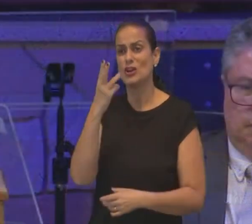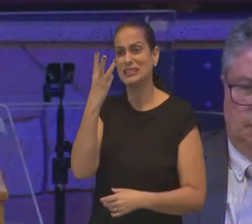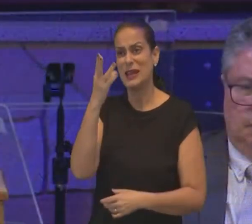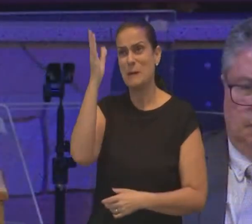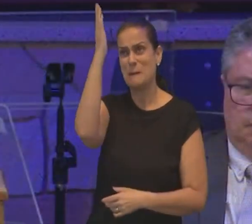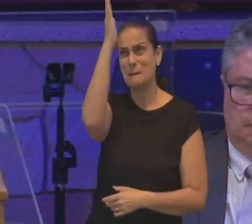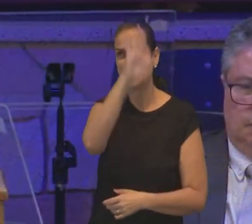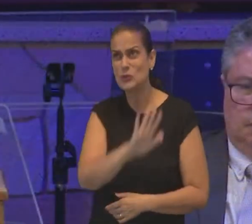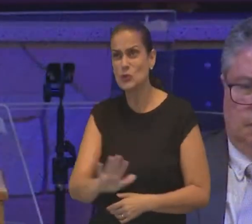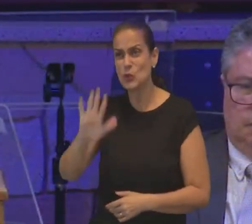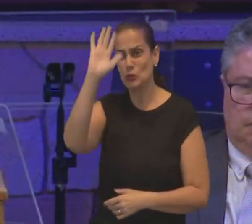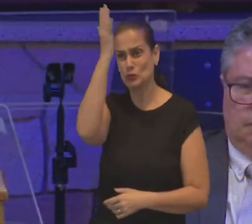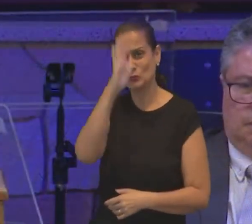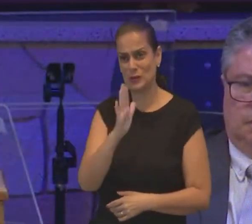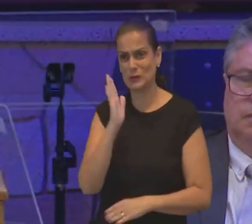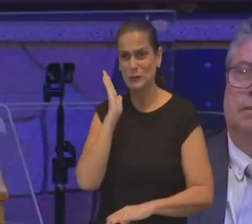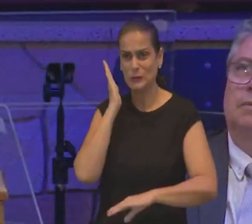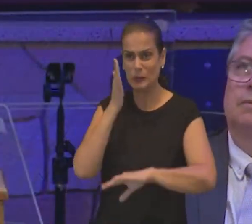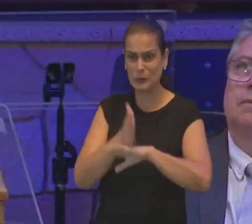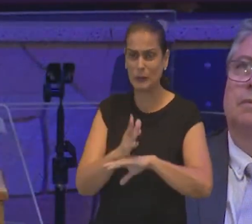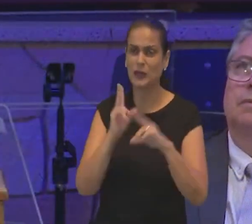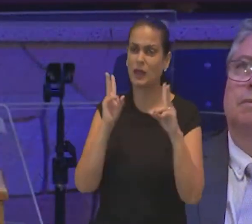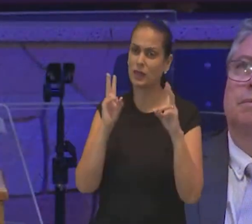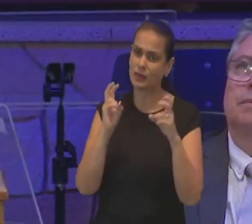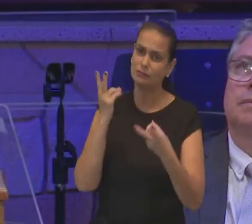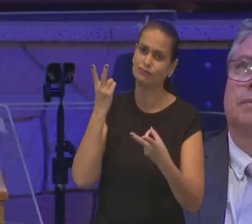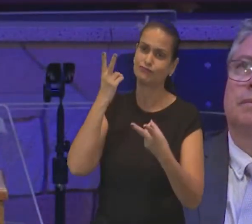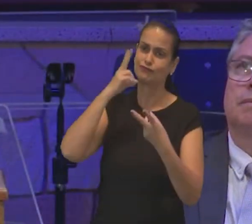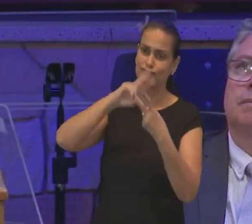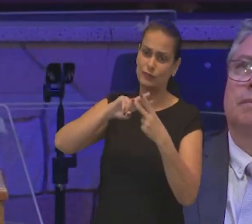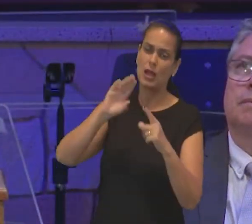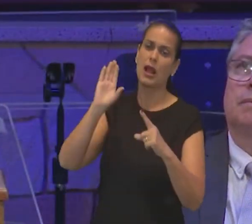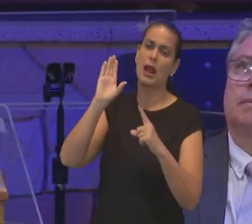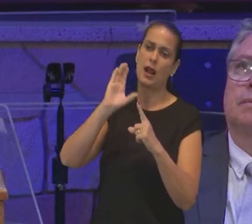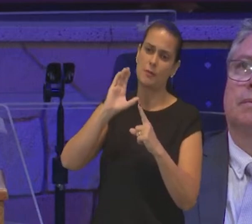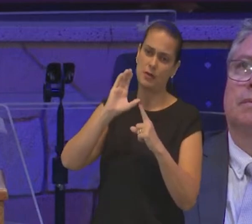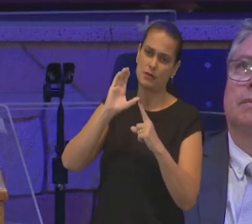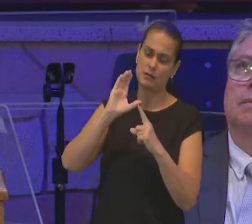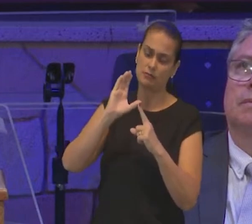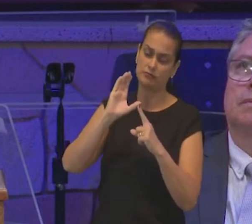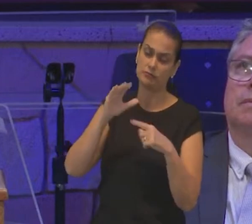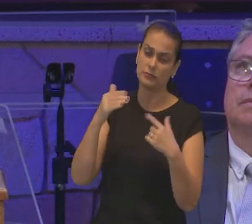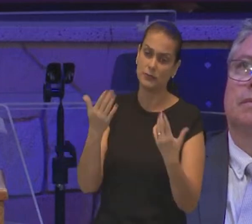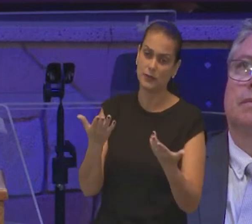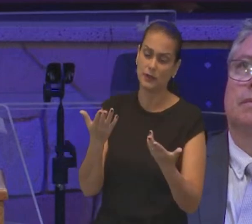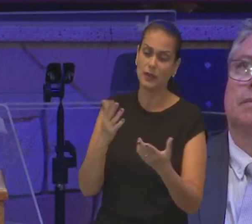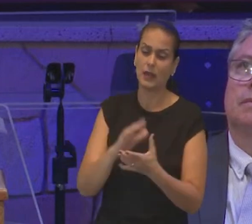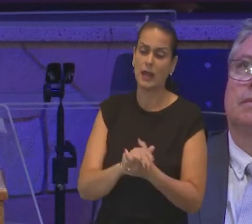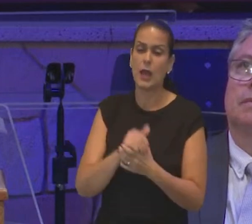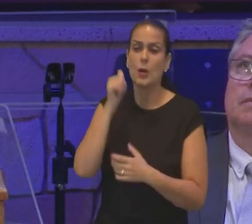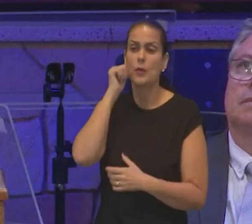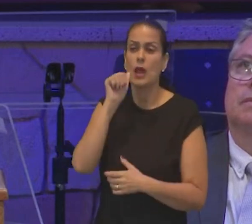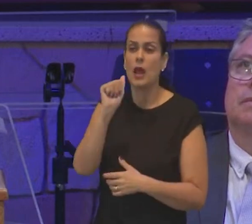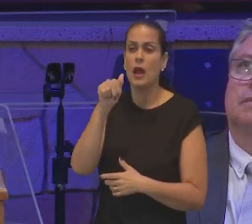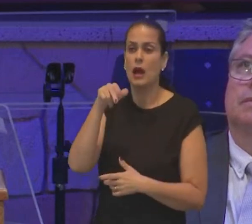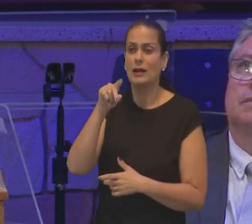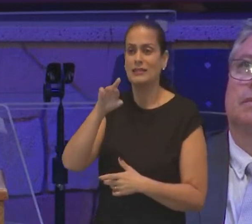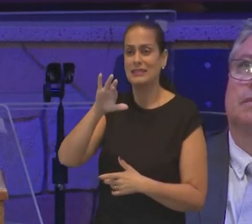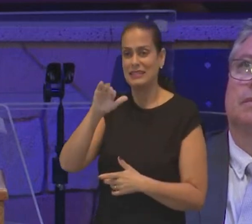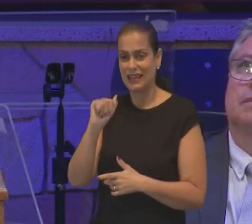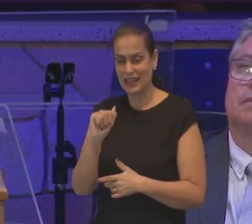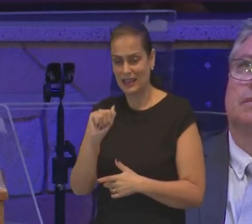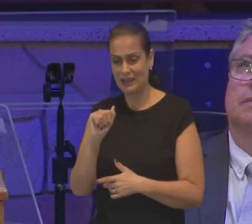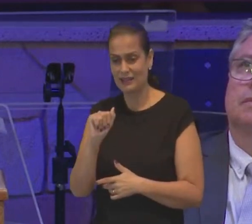Brasil trabalha diretamente com a capelania prisional, né? A irmã Andréia hoje não é